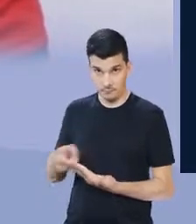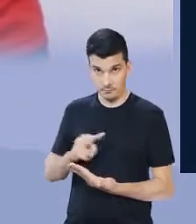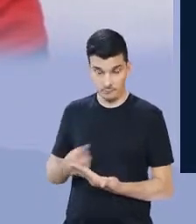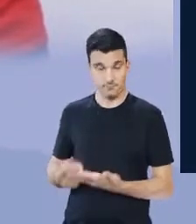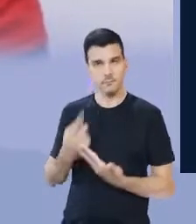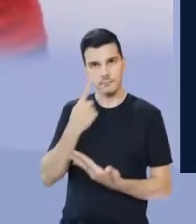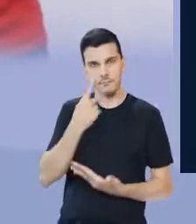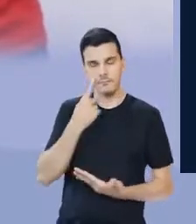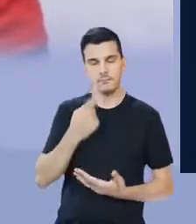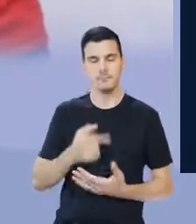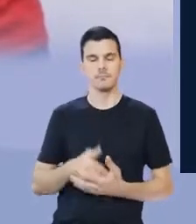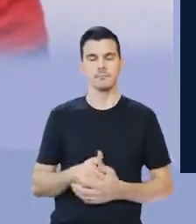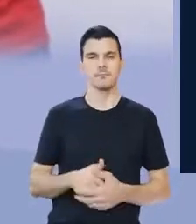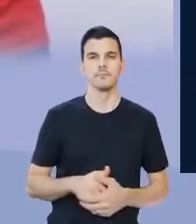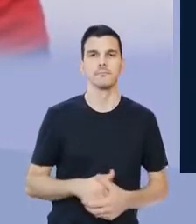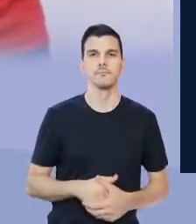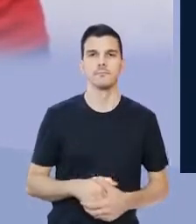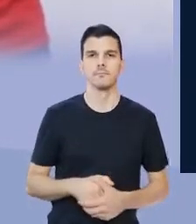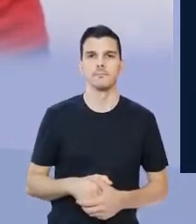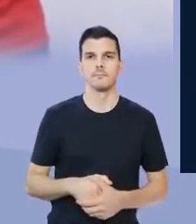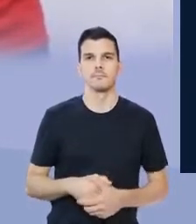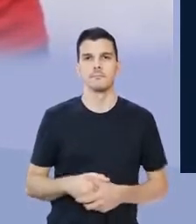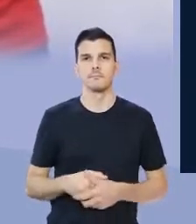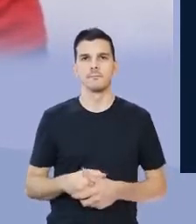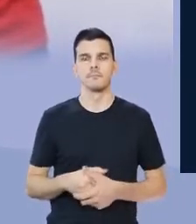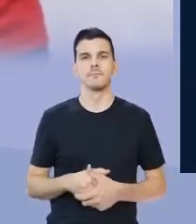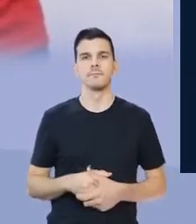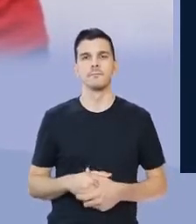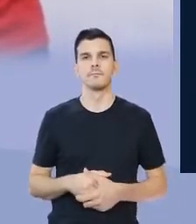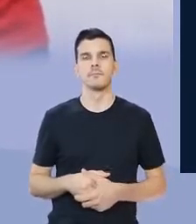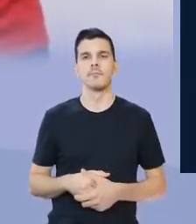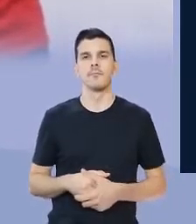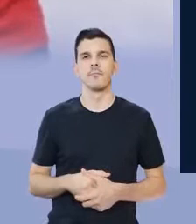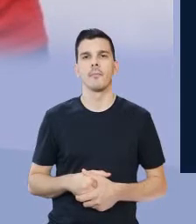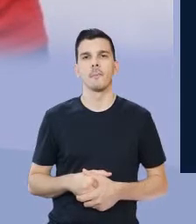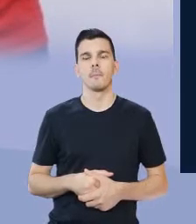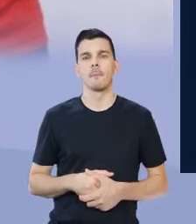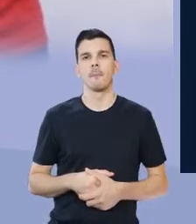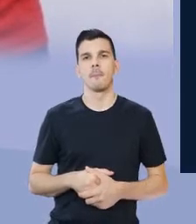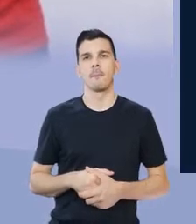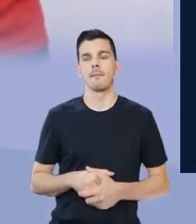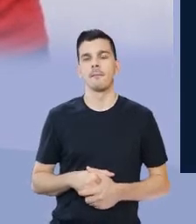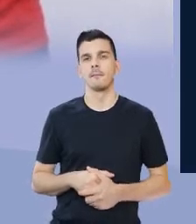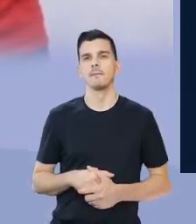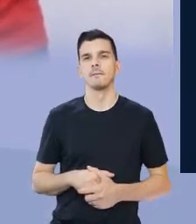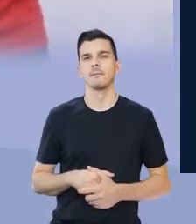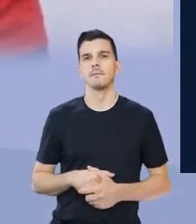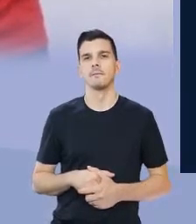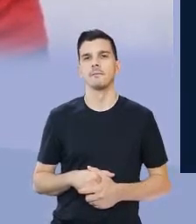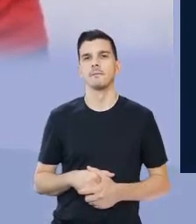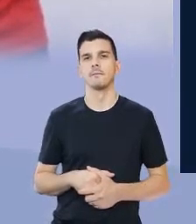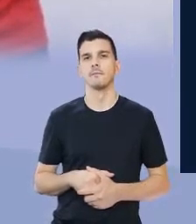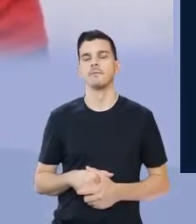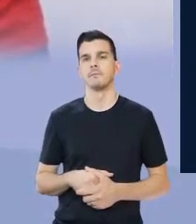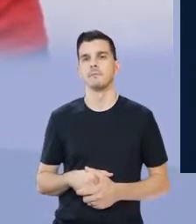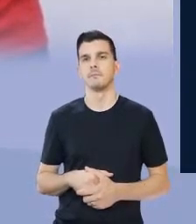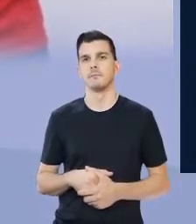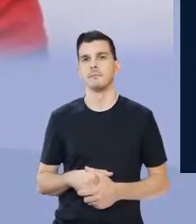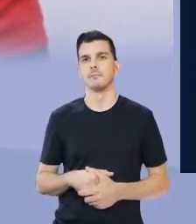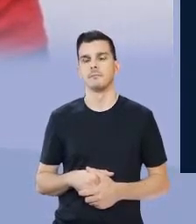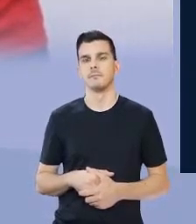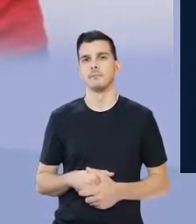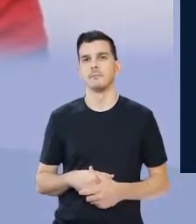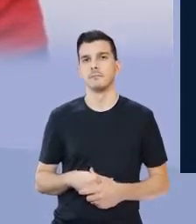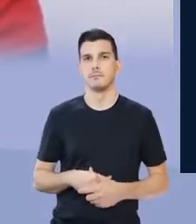to get along. Trabalhar muito para progredir. Get away, fugir. The prisoners were able to